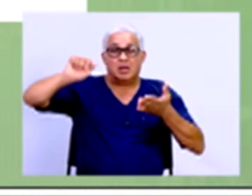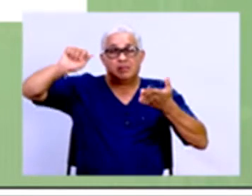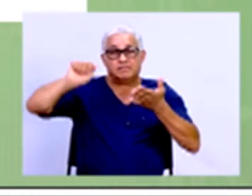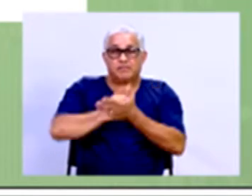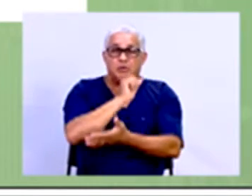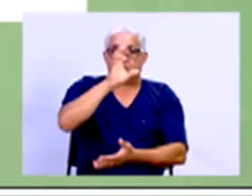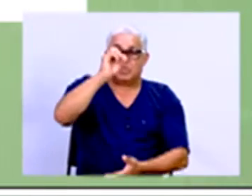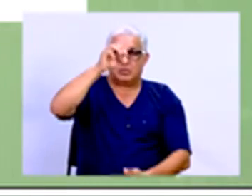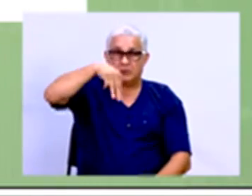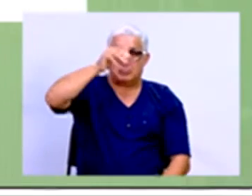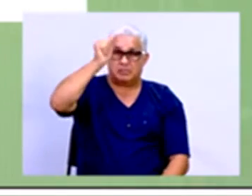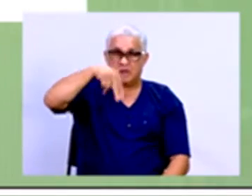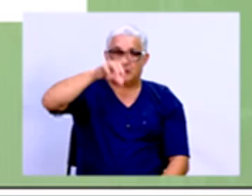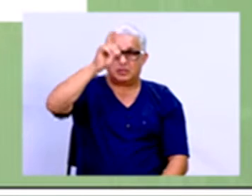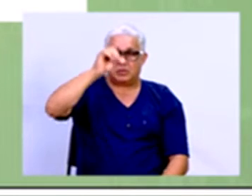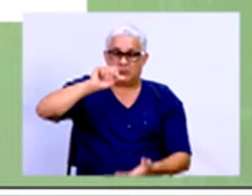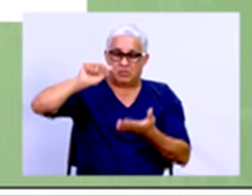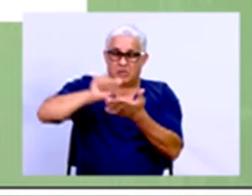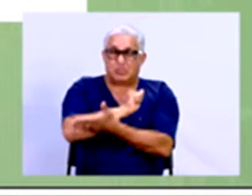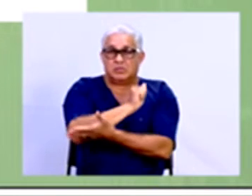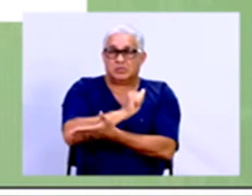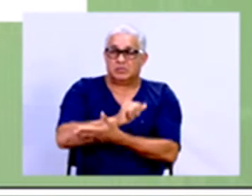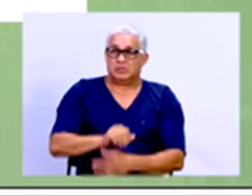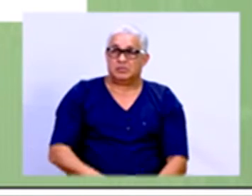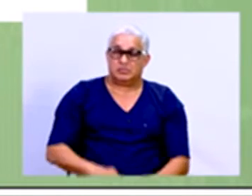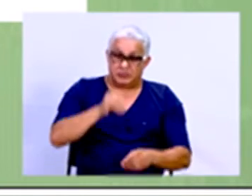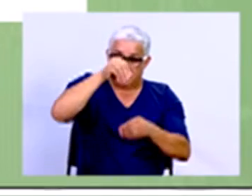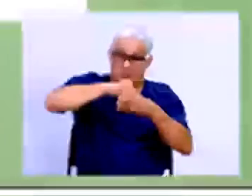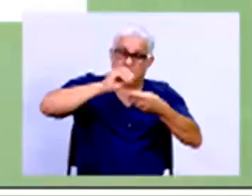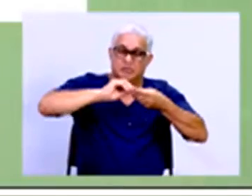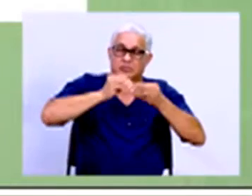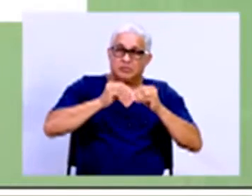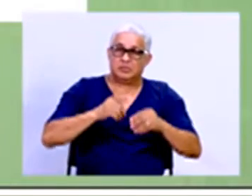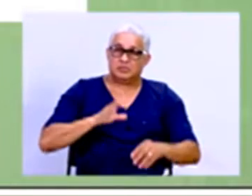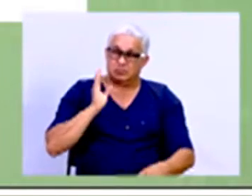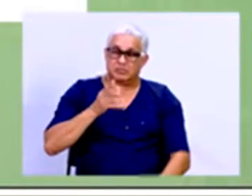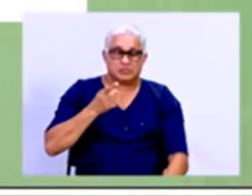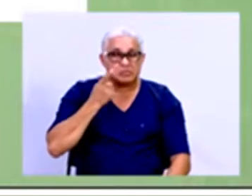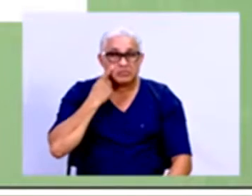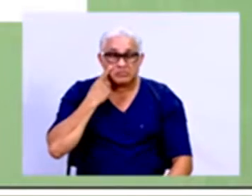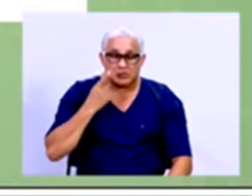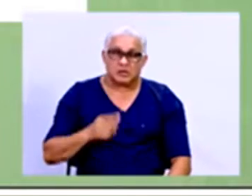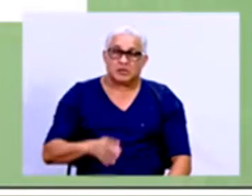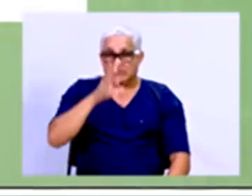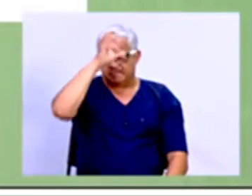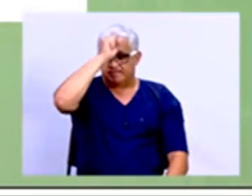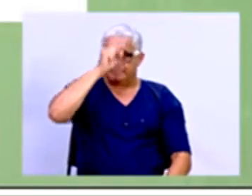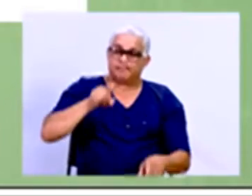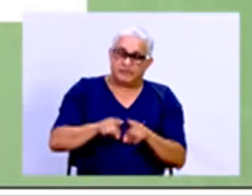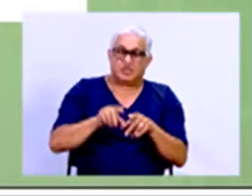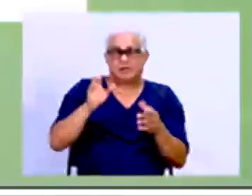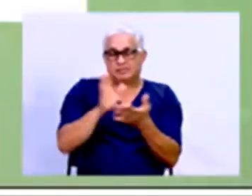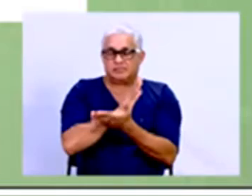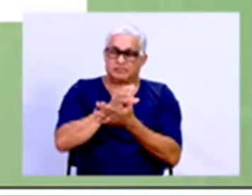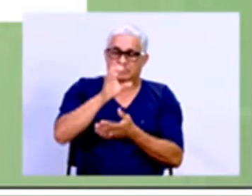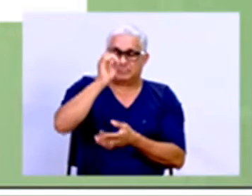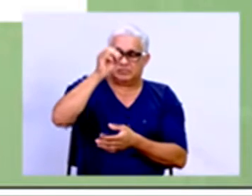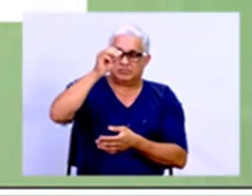né? Também que do banco de dados, né? Então nós vimos alguns comandos específicos, né,